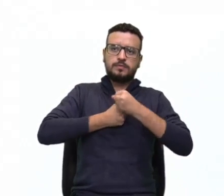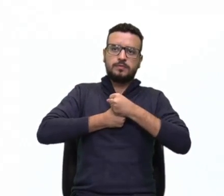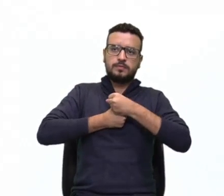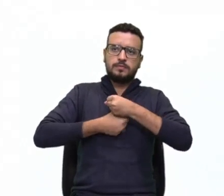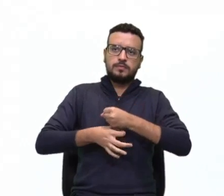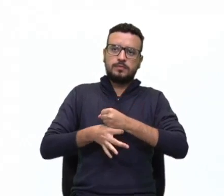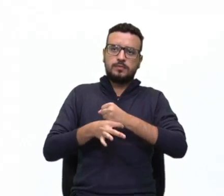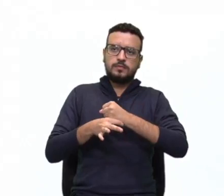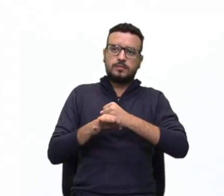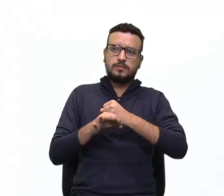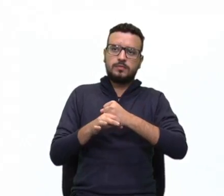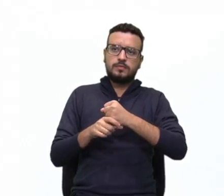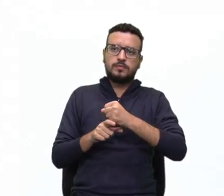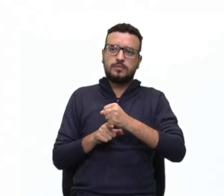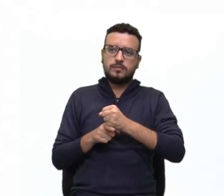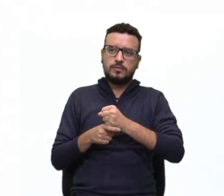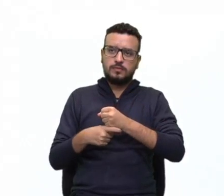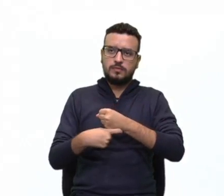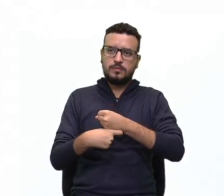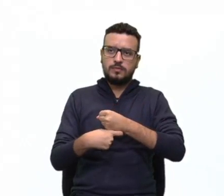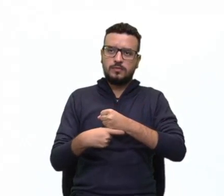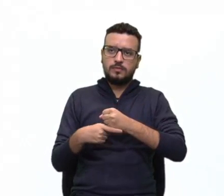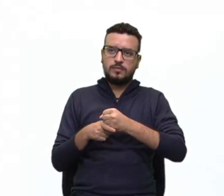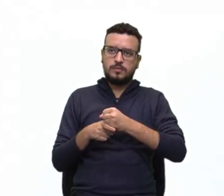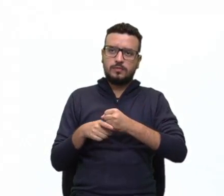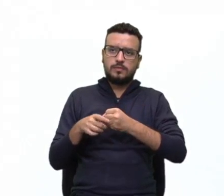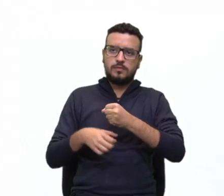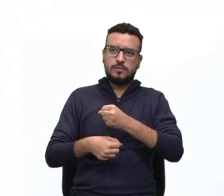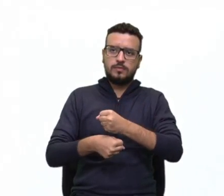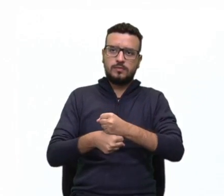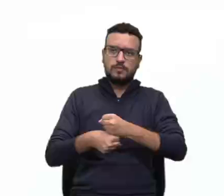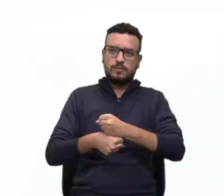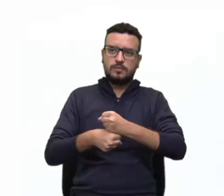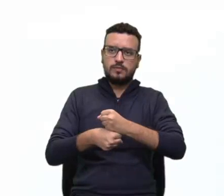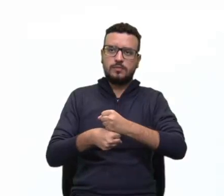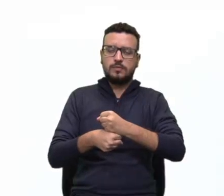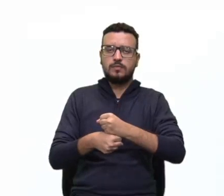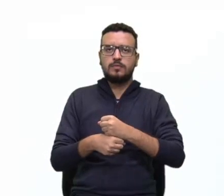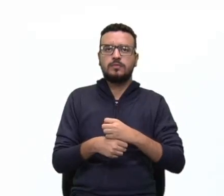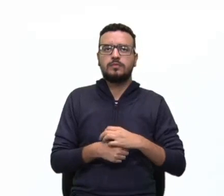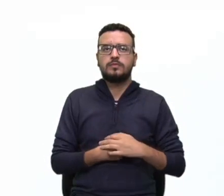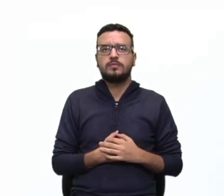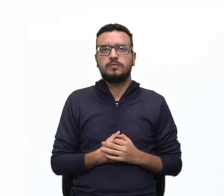certo? Então, esses são os tipos de sínfise.